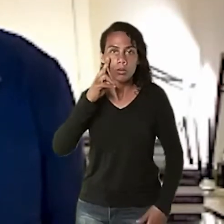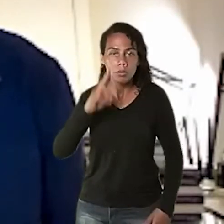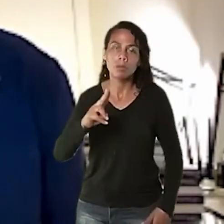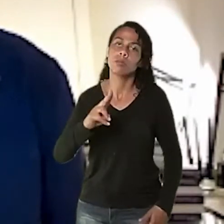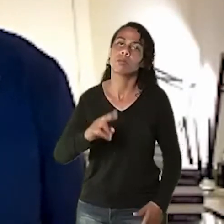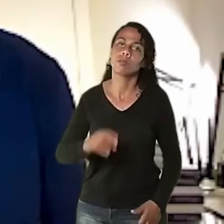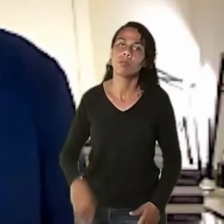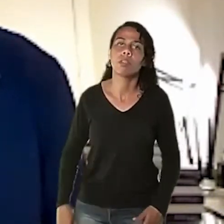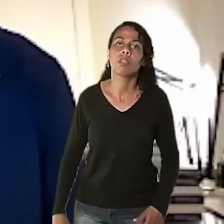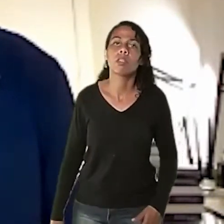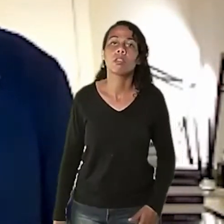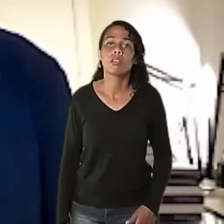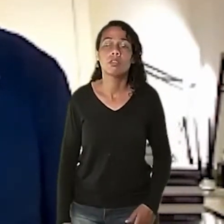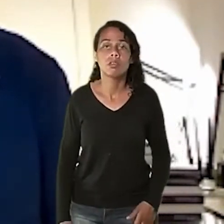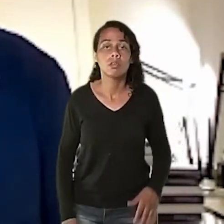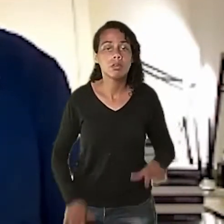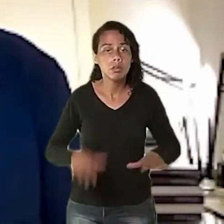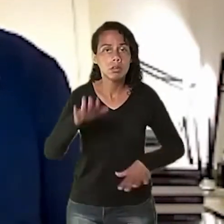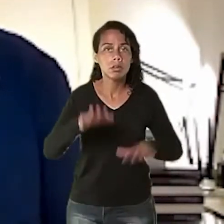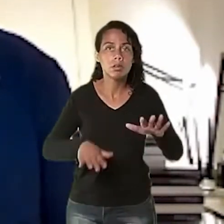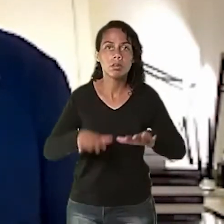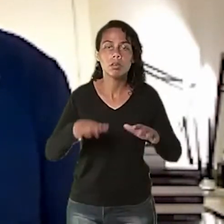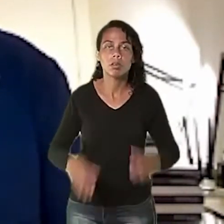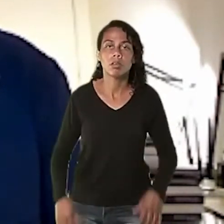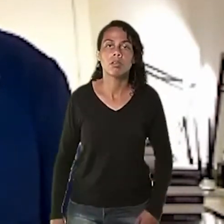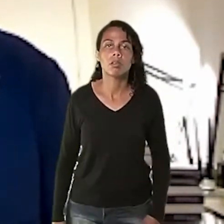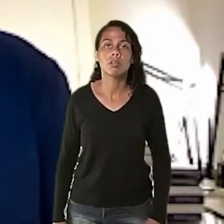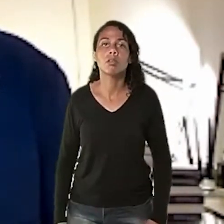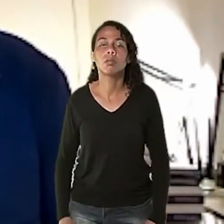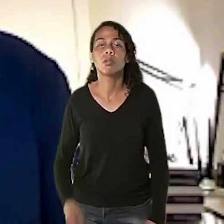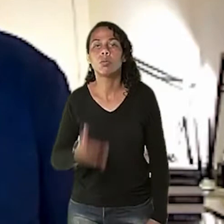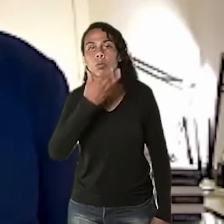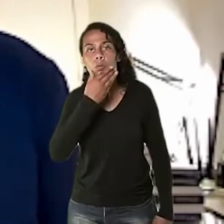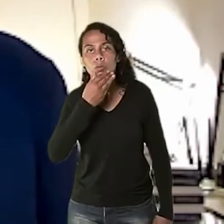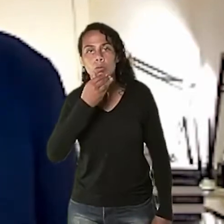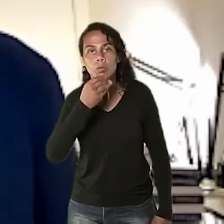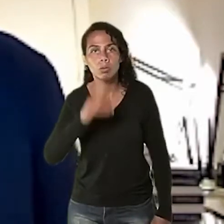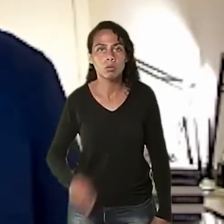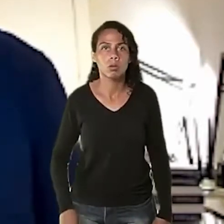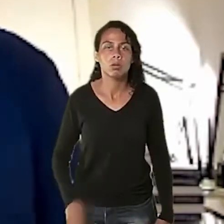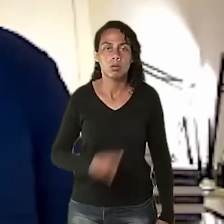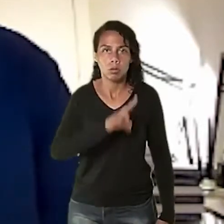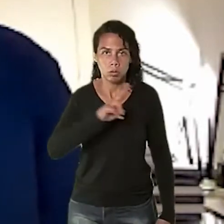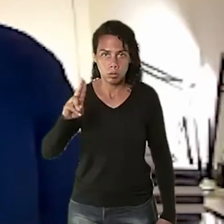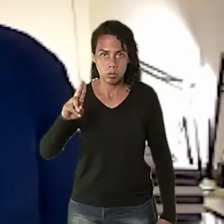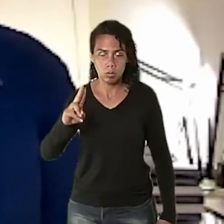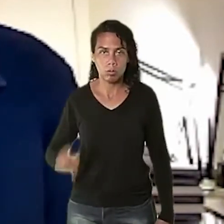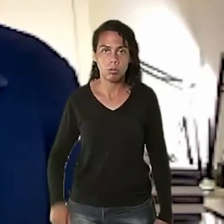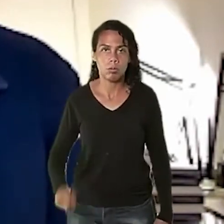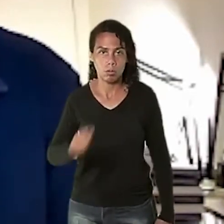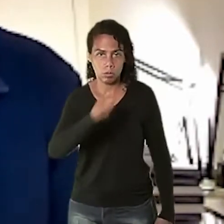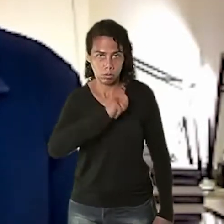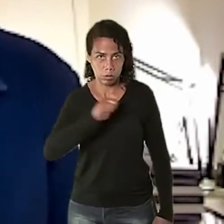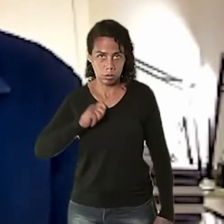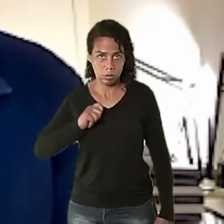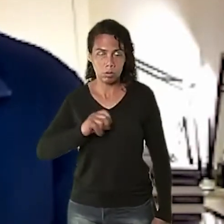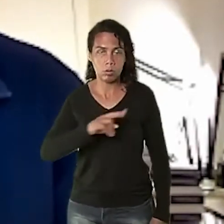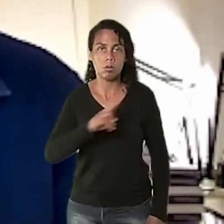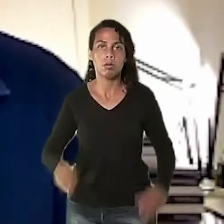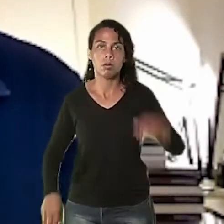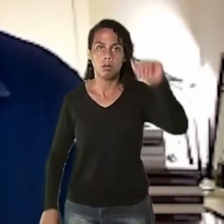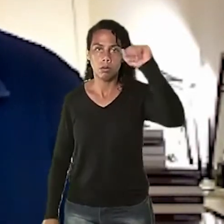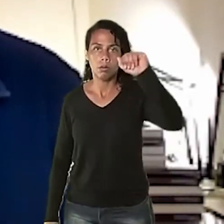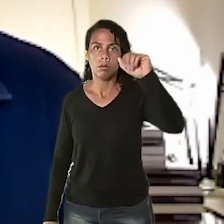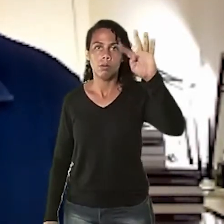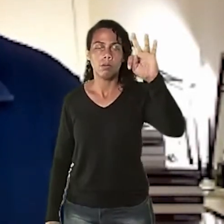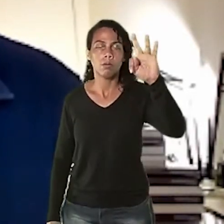dele, que o pai dele reclama, quando o Antônio escreve textos opinativos e não escreve crônica não sei quantas semanas, o pai escreve no meio para ele escrito crônica,